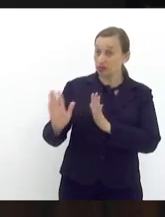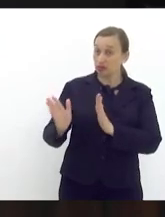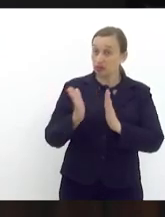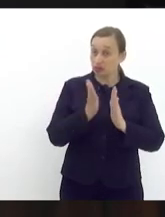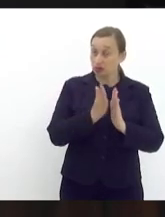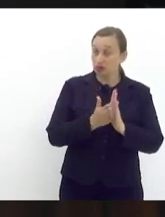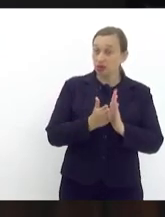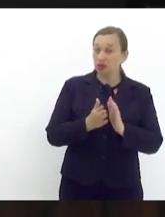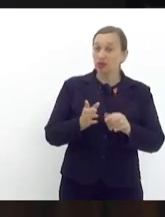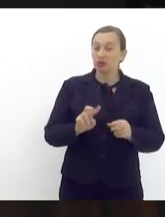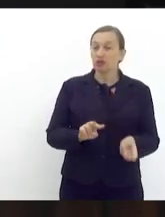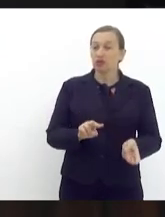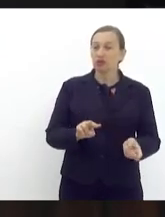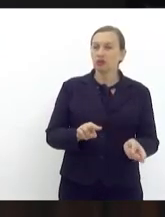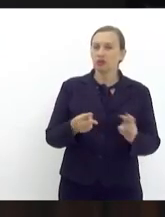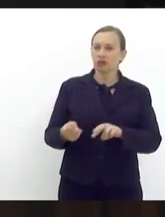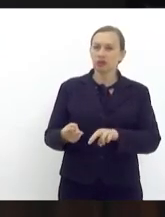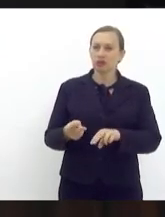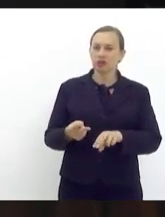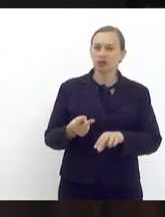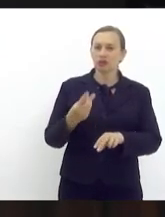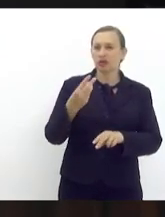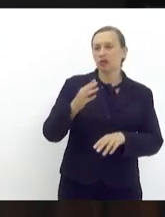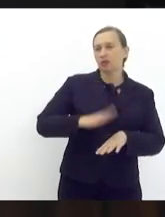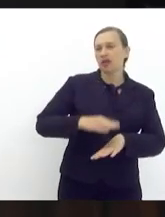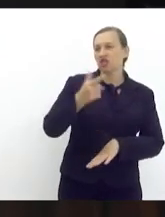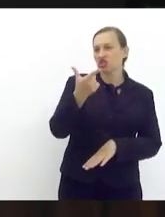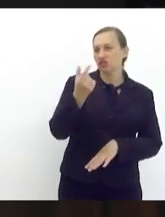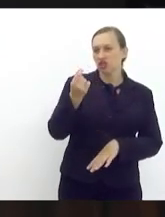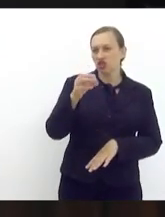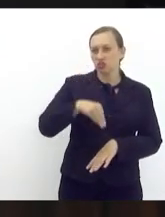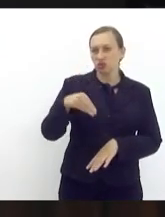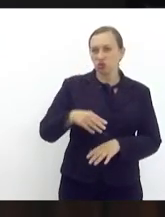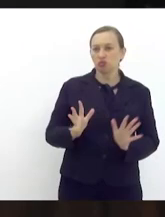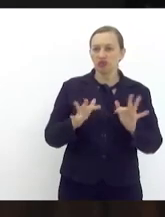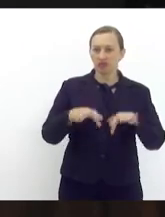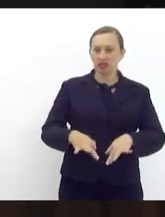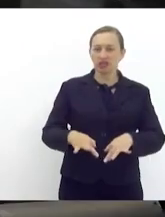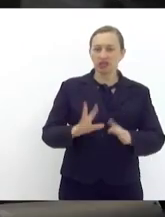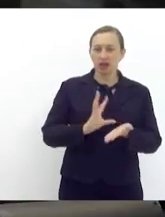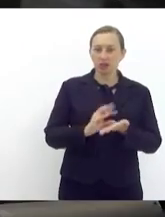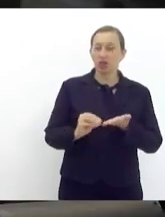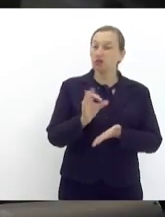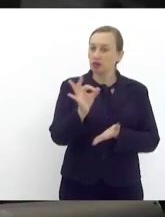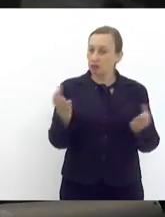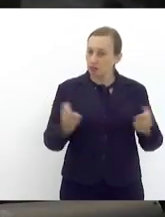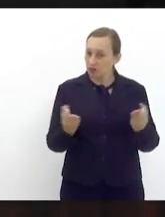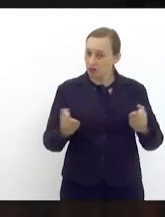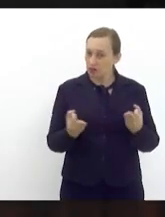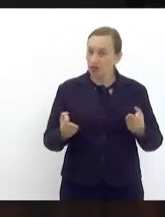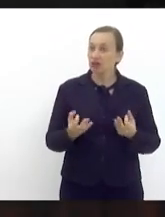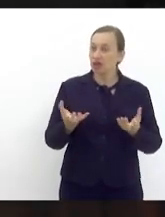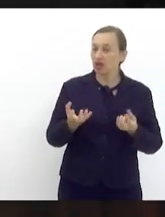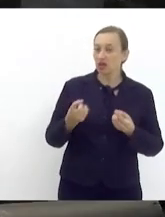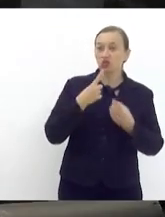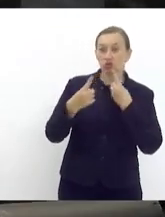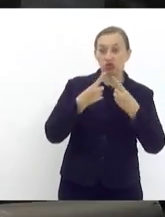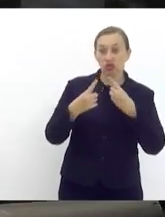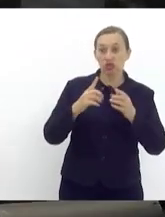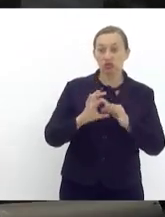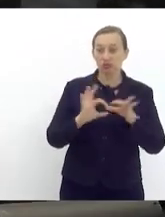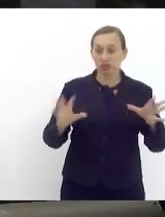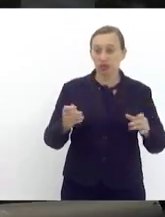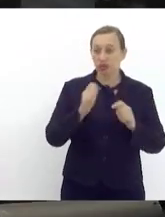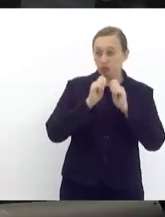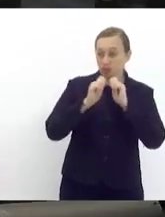regimental a prorrogação da presente sessão por apenas mais 20 minutos para a conclusão da pauta. Perfeito, presidente. Se quiserem ficar discutindo, à vontade, perfeito, o microfone é